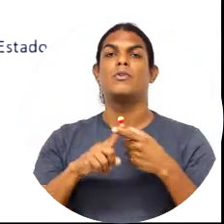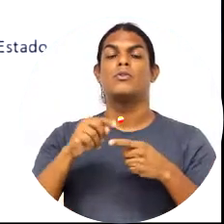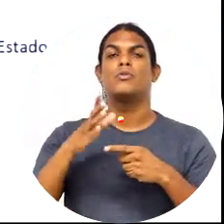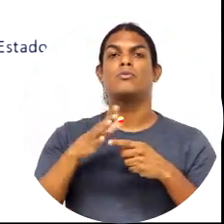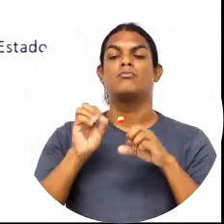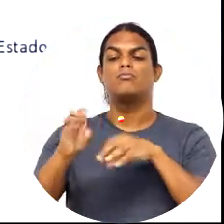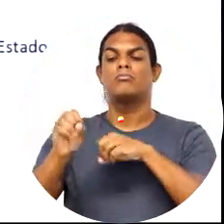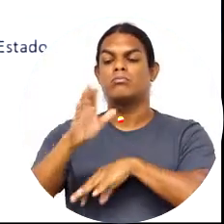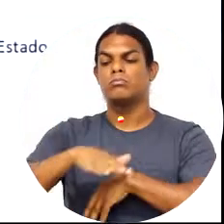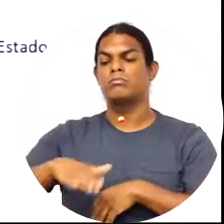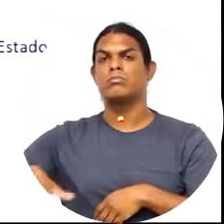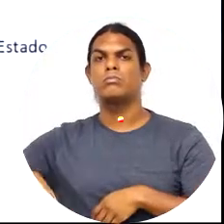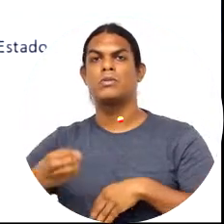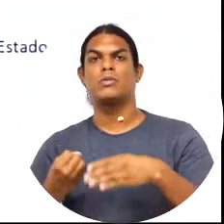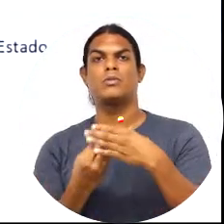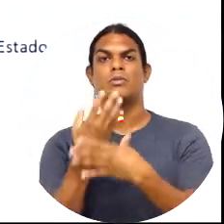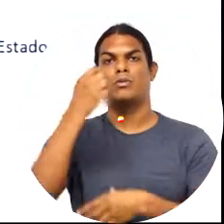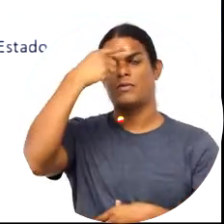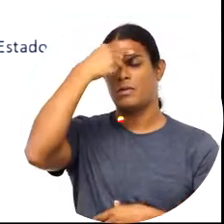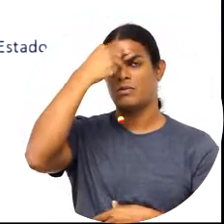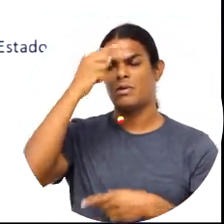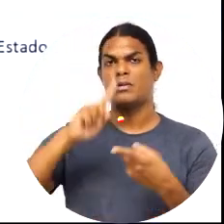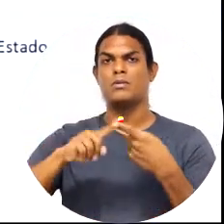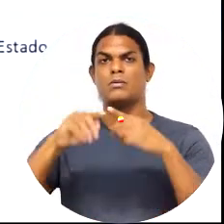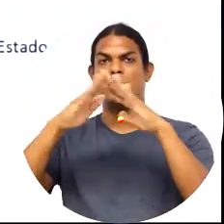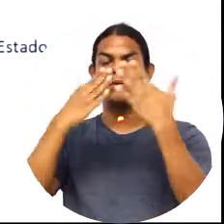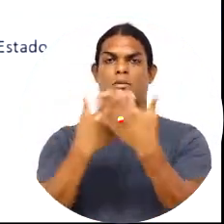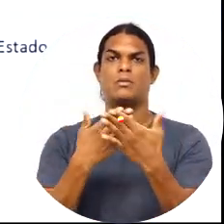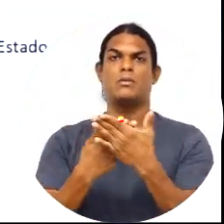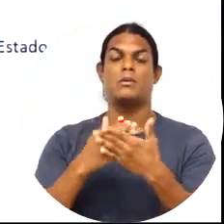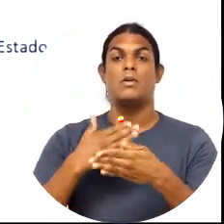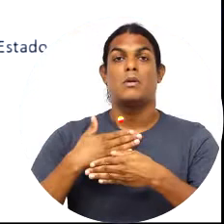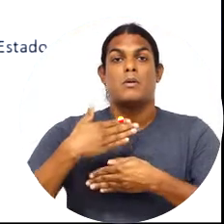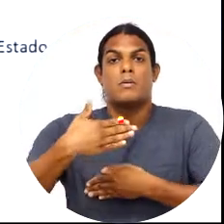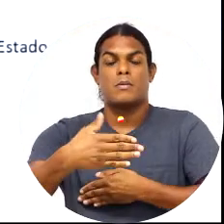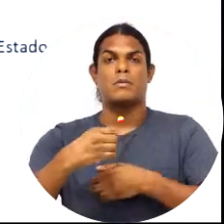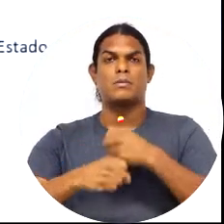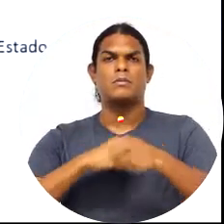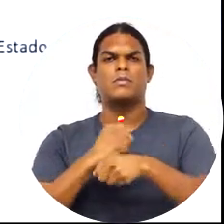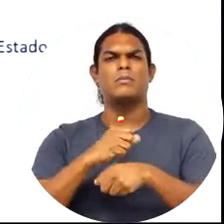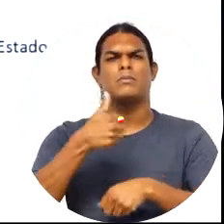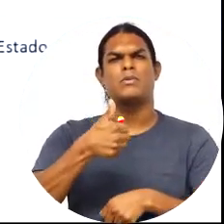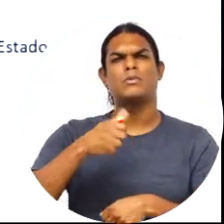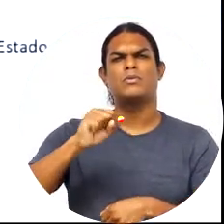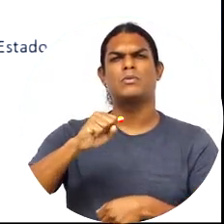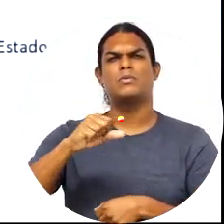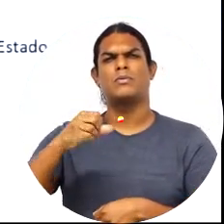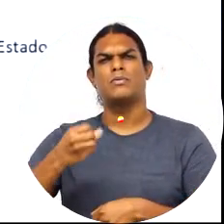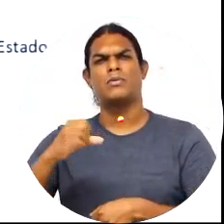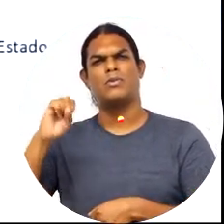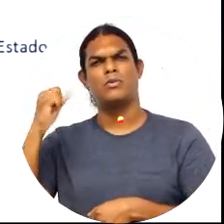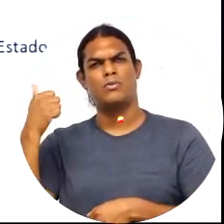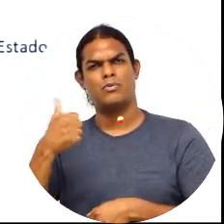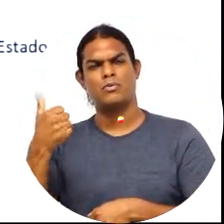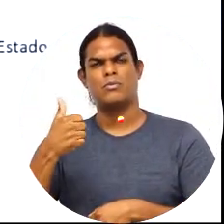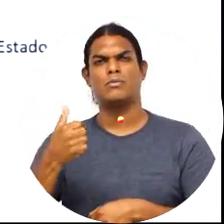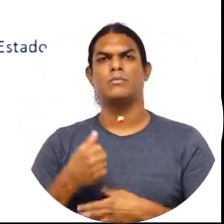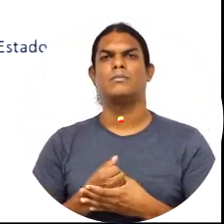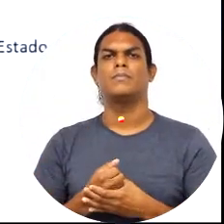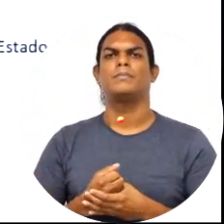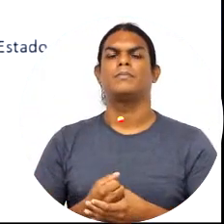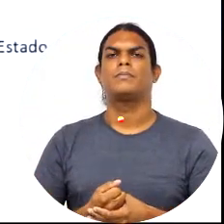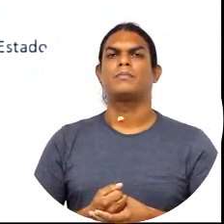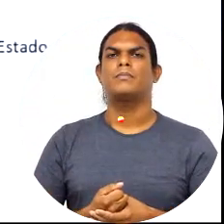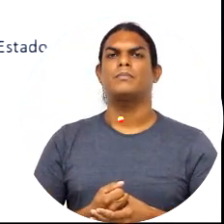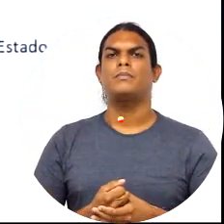e se criou colégios e universidades. Logo em seguida, em 1891, ainda num processo